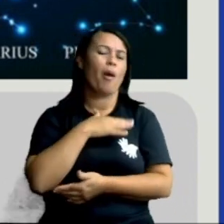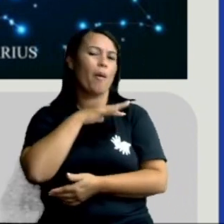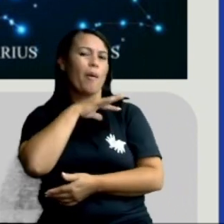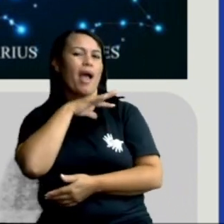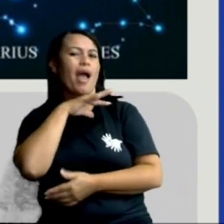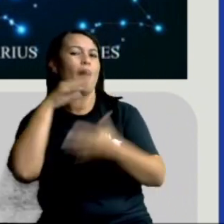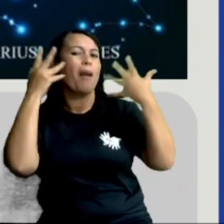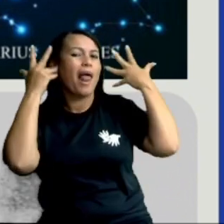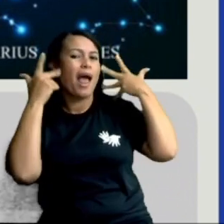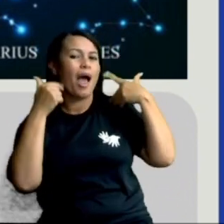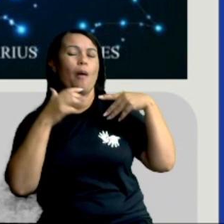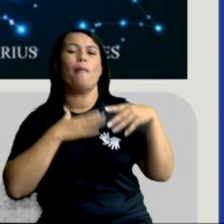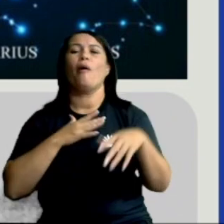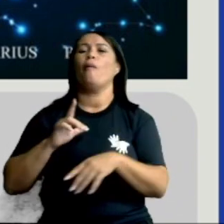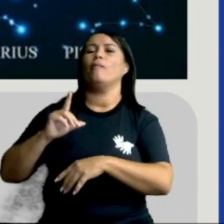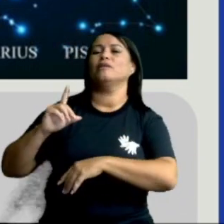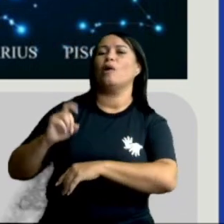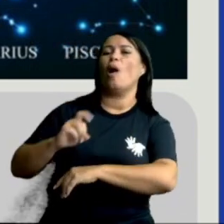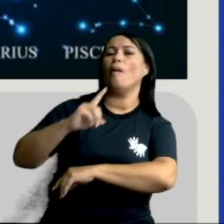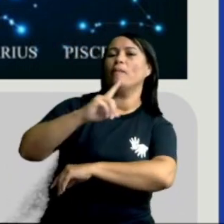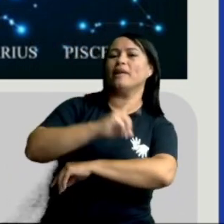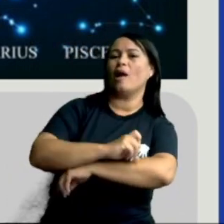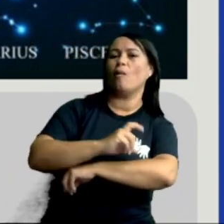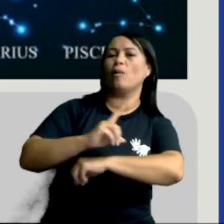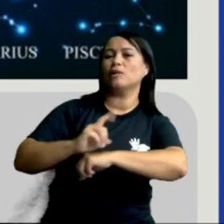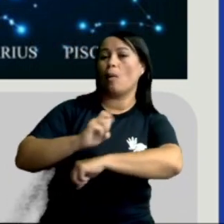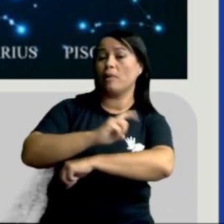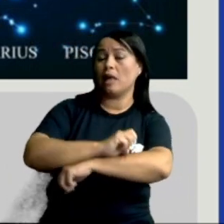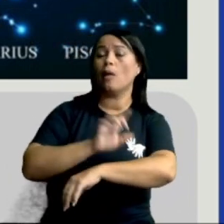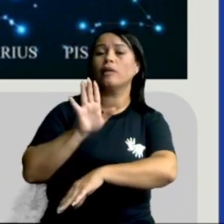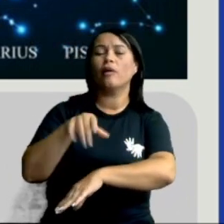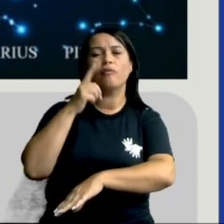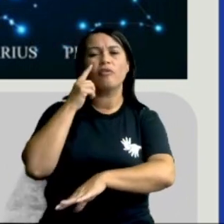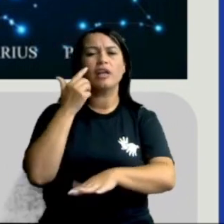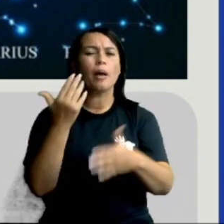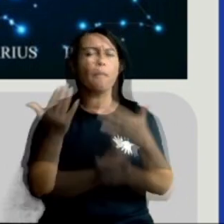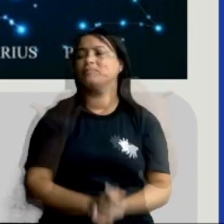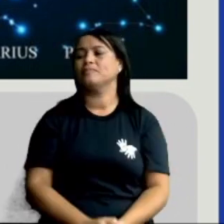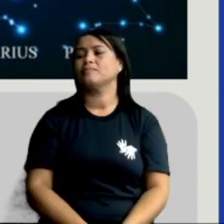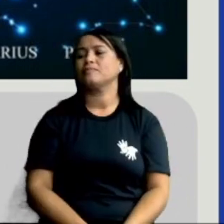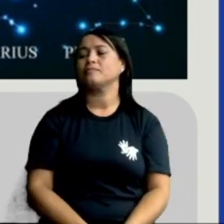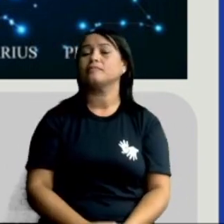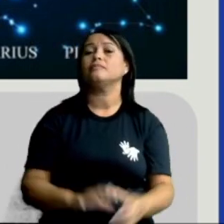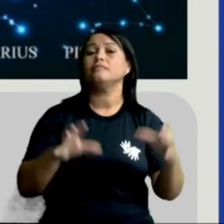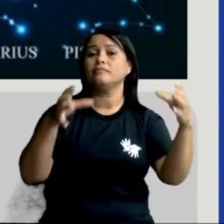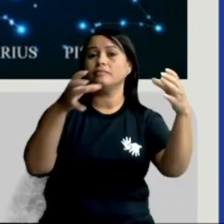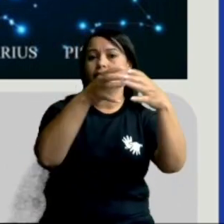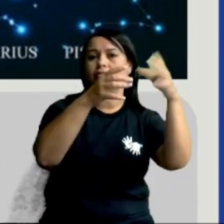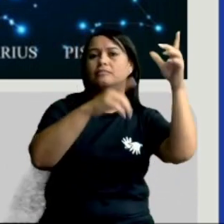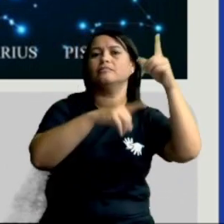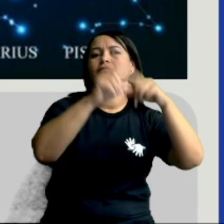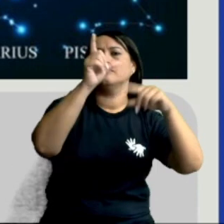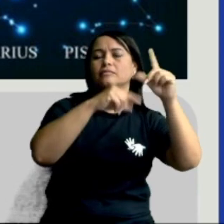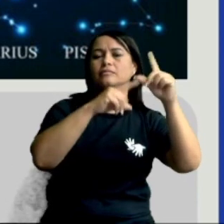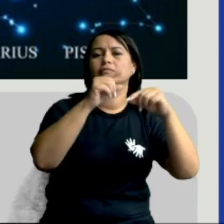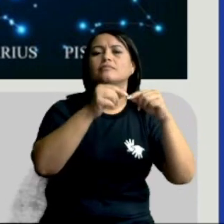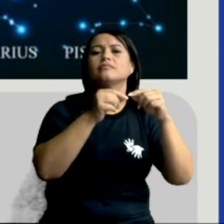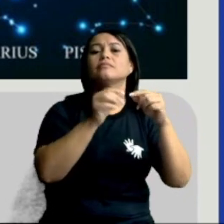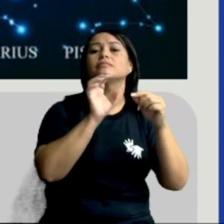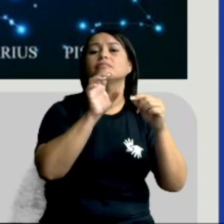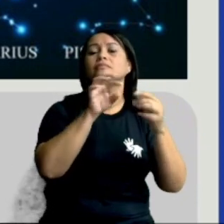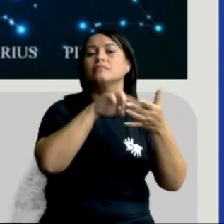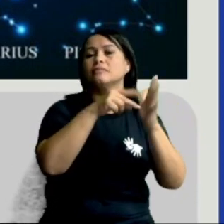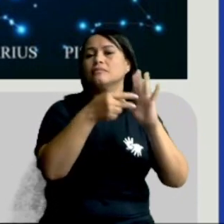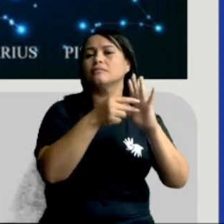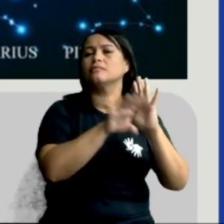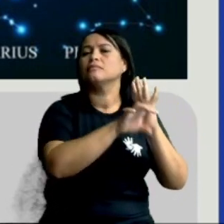Escorpião. É exatamente, certo, baseado nessas 12 constelações. É a posição do seu nascimento,